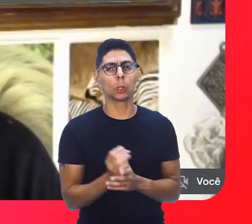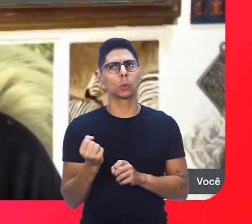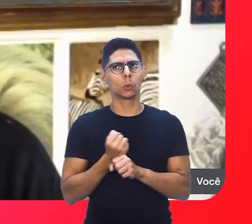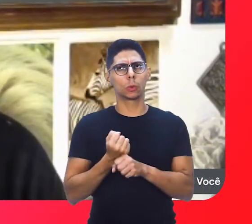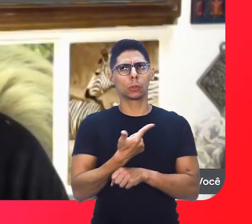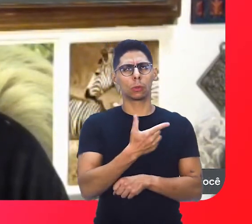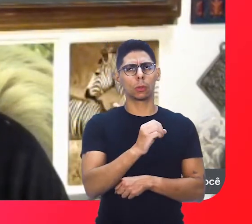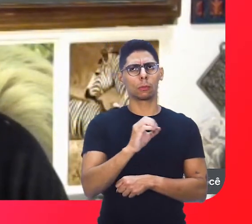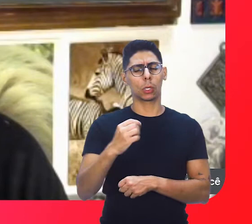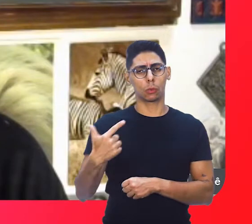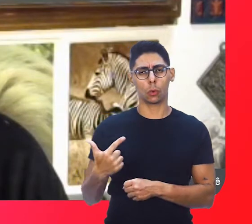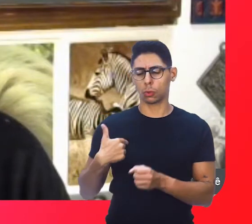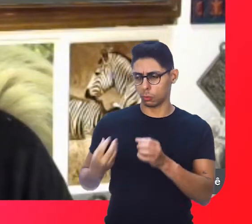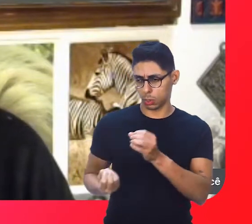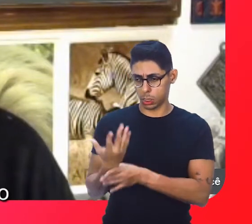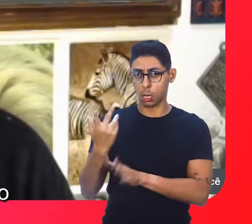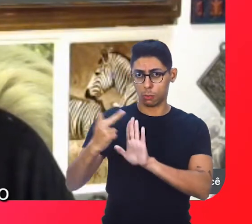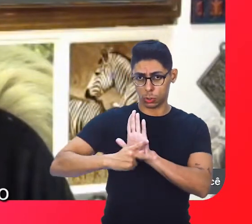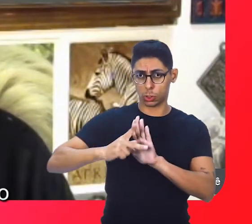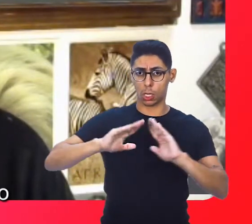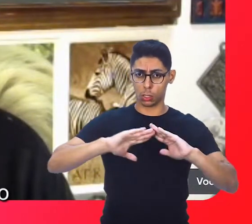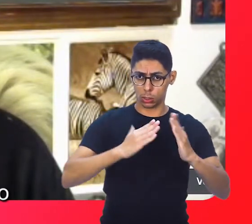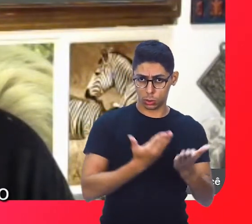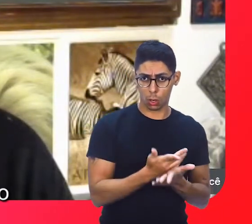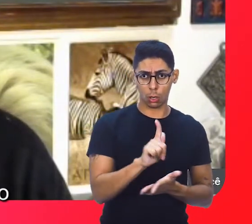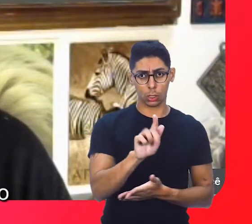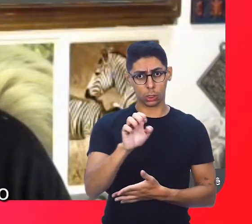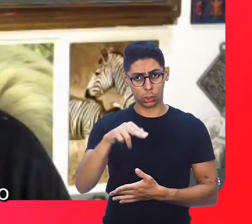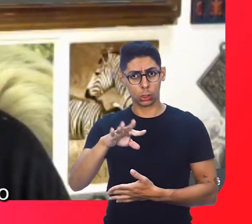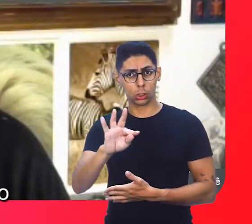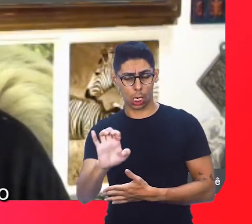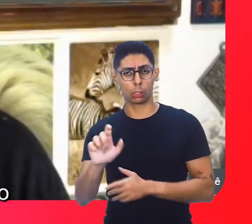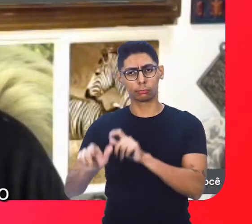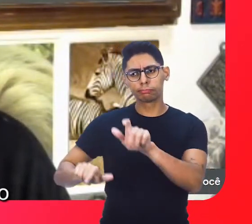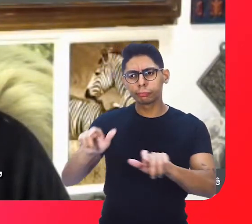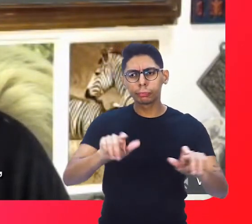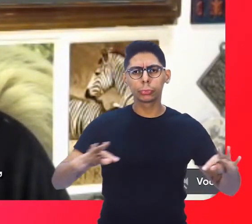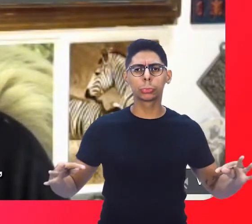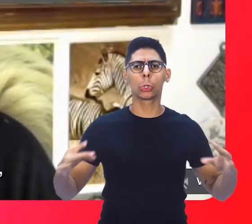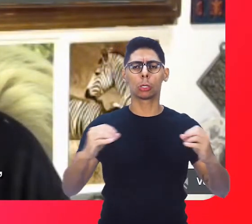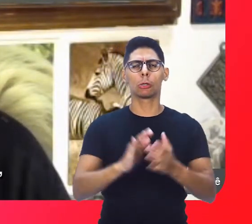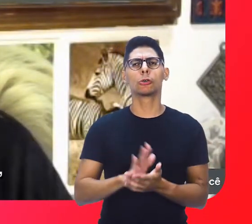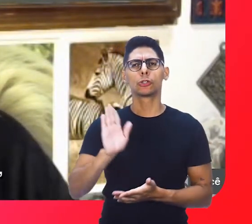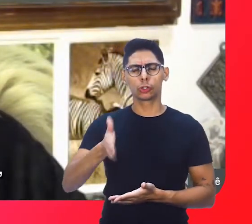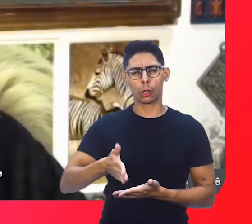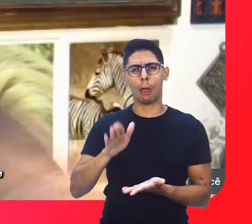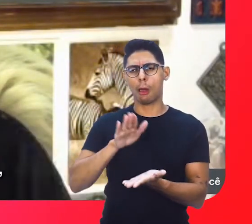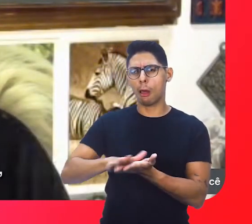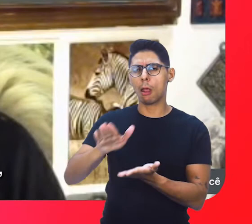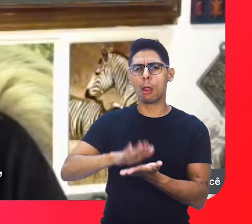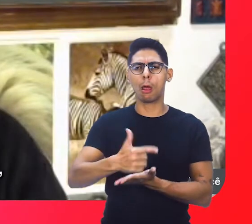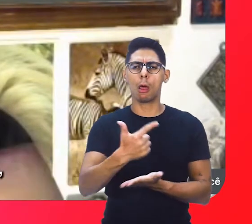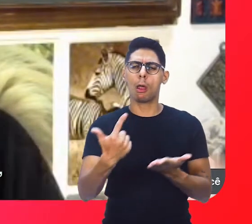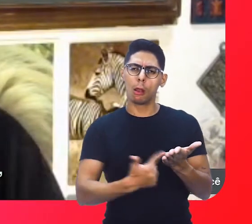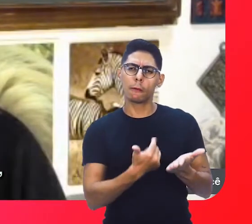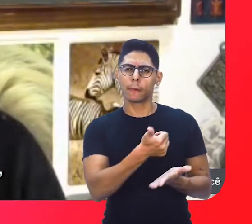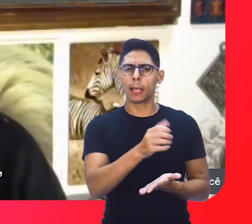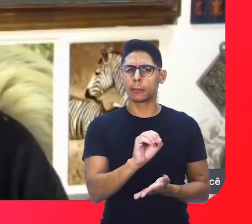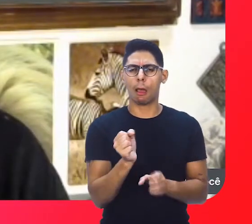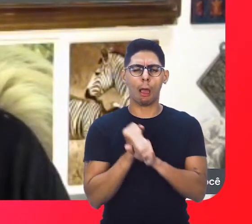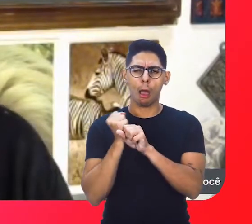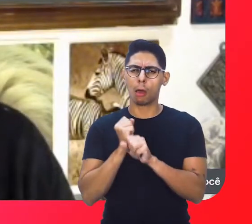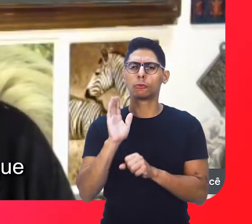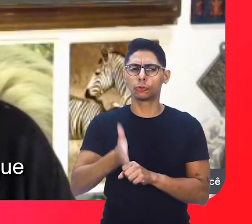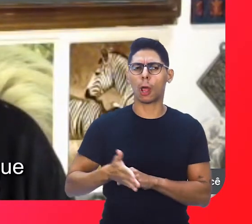2002, né, eu criei a Escola de Gente. Eu já tinha uns 10 anos de ter lançado meu livro, já tinha viajado pelo mundo, já tinha dado muita